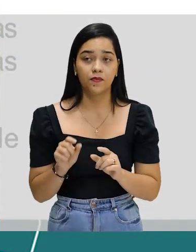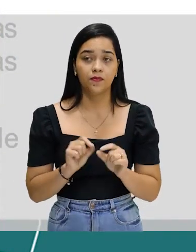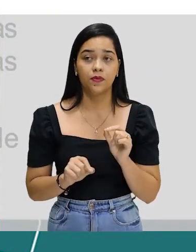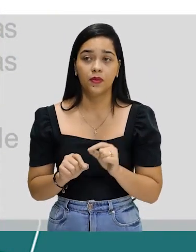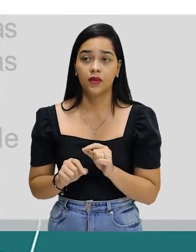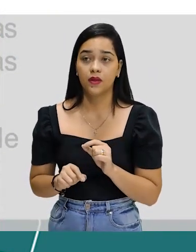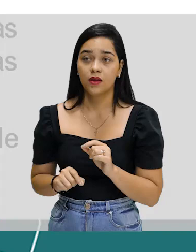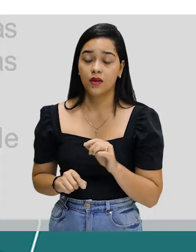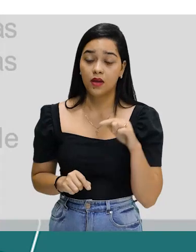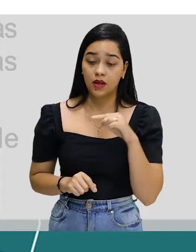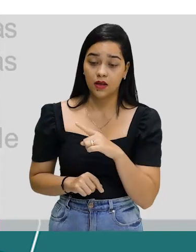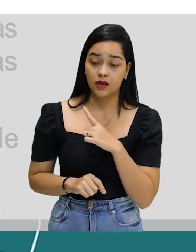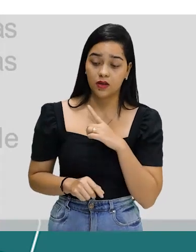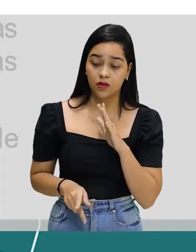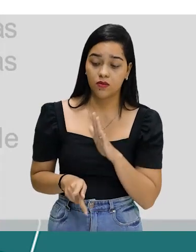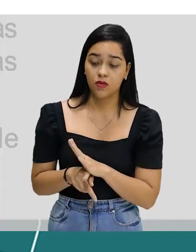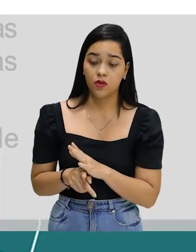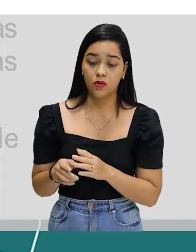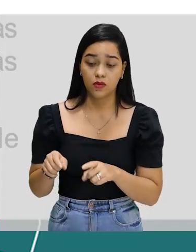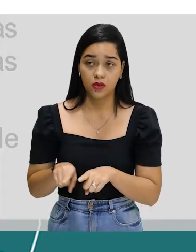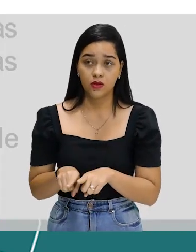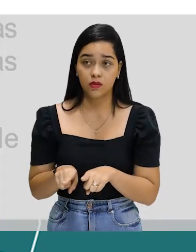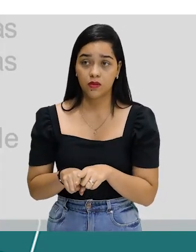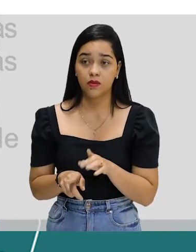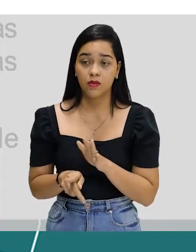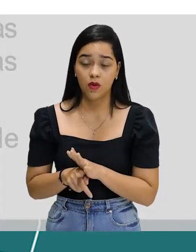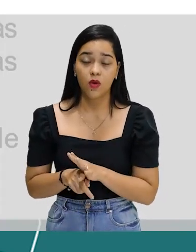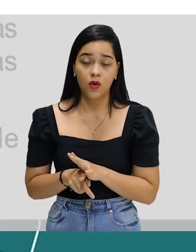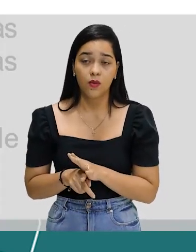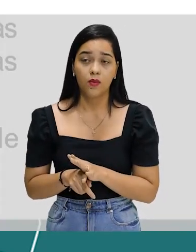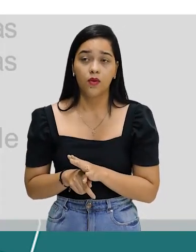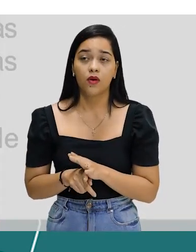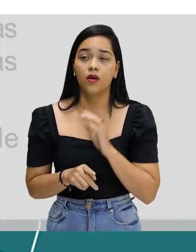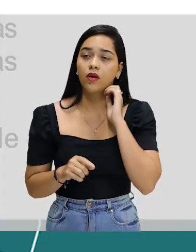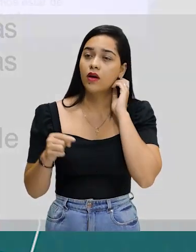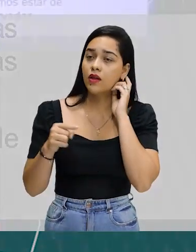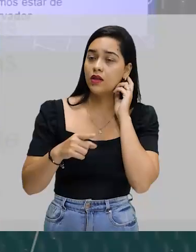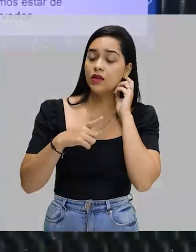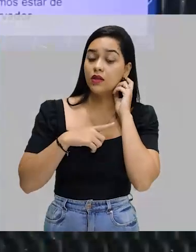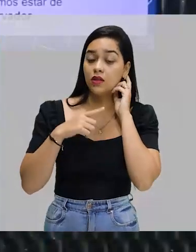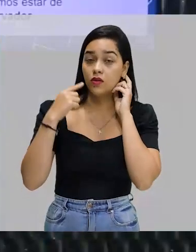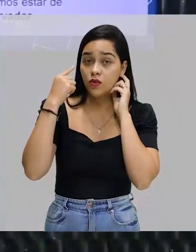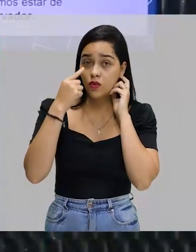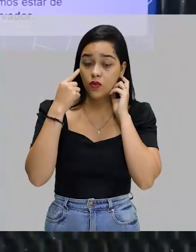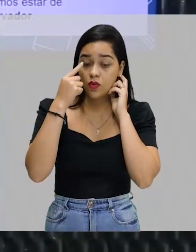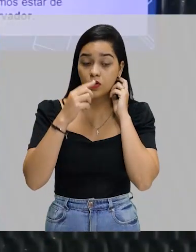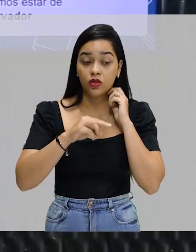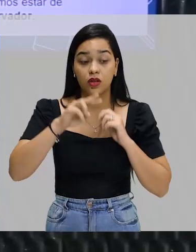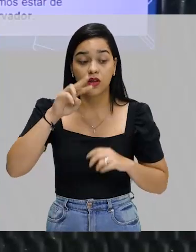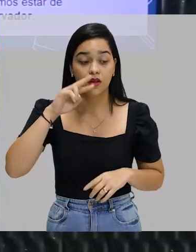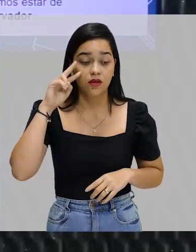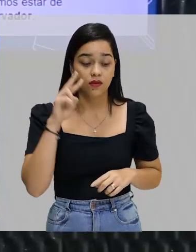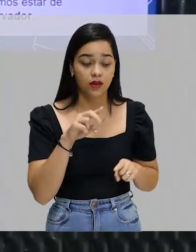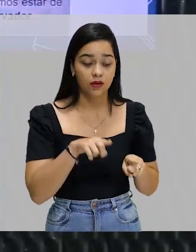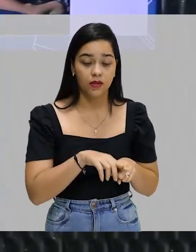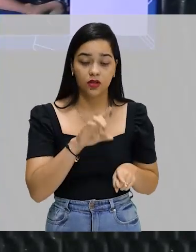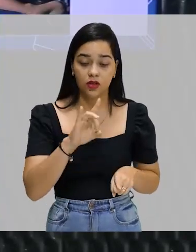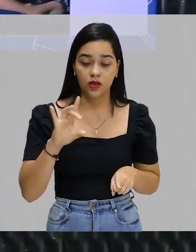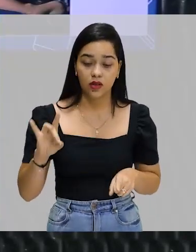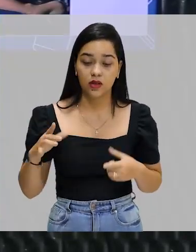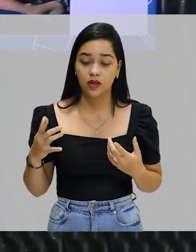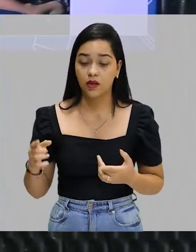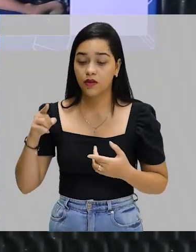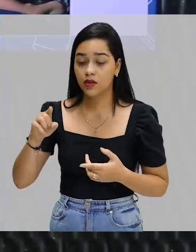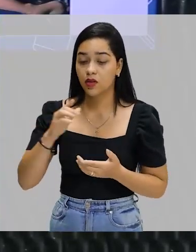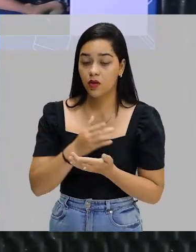diz que o belo está no próprio objeto, e a posição subjetivista. Ela está no olho, literalmente, de quem vê na mente de cada um. Então, quando